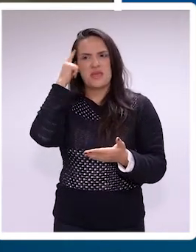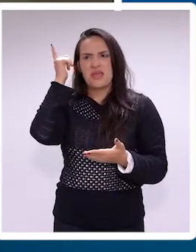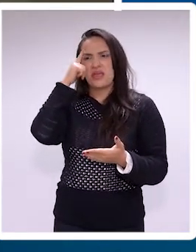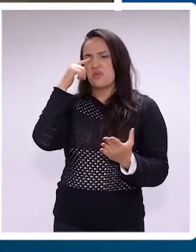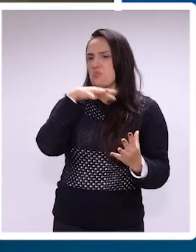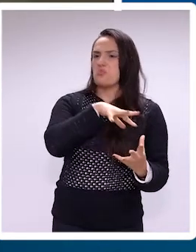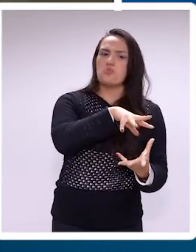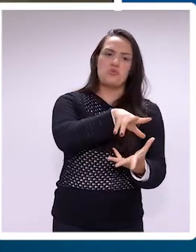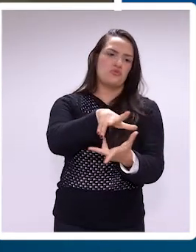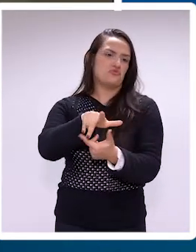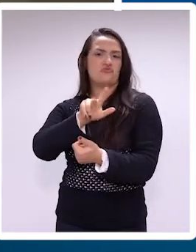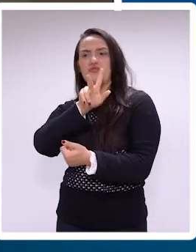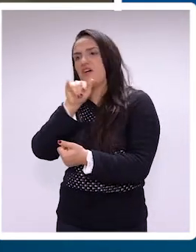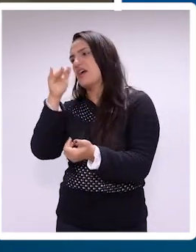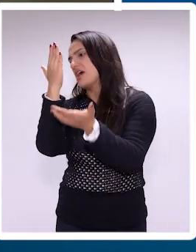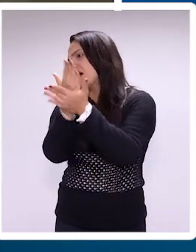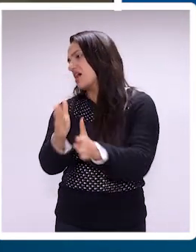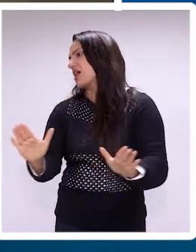que isso.